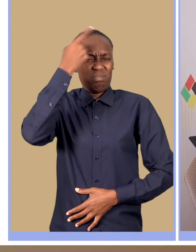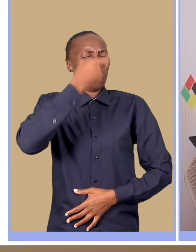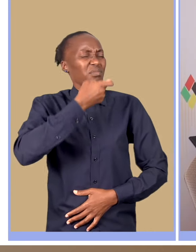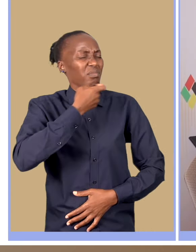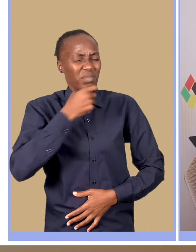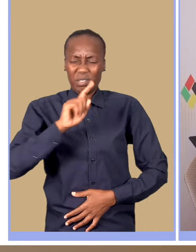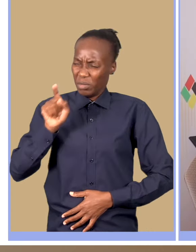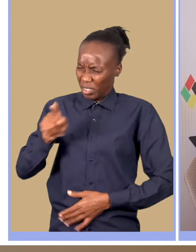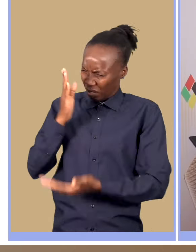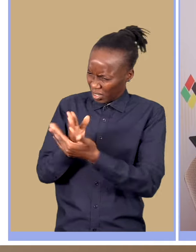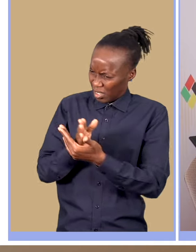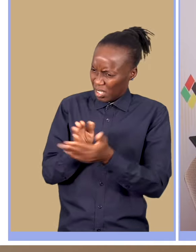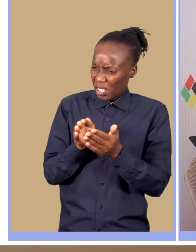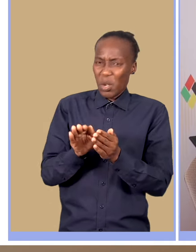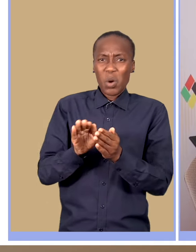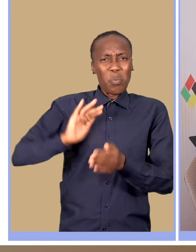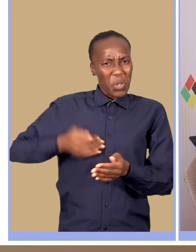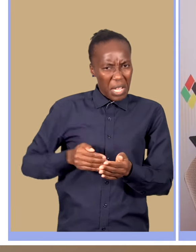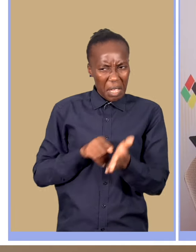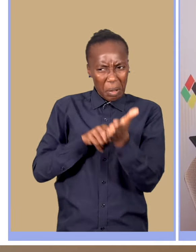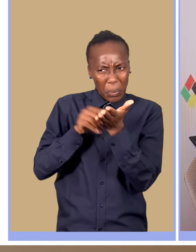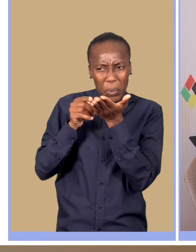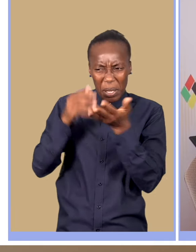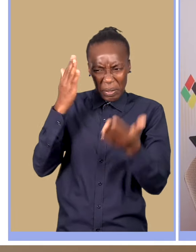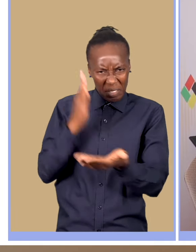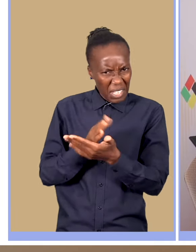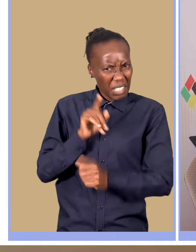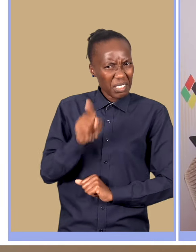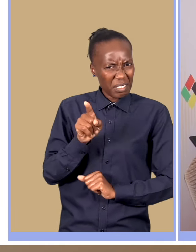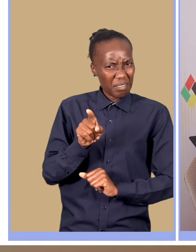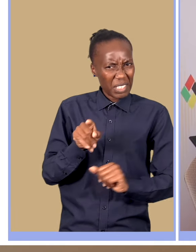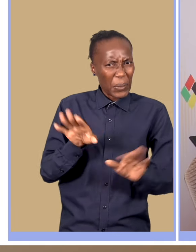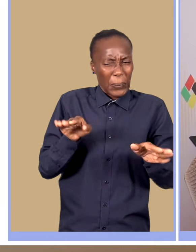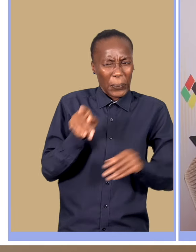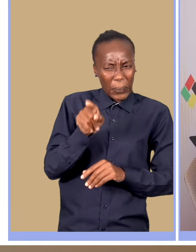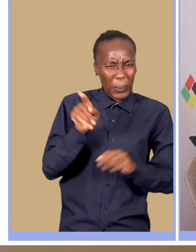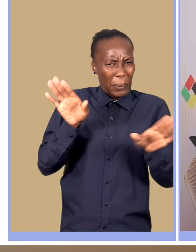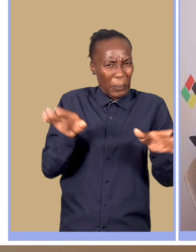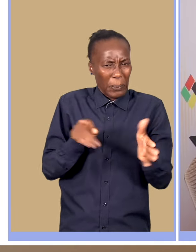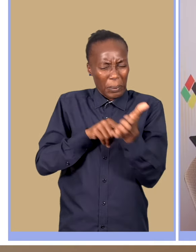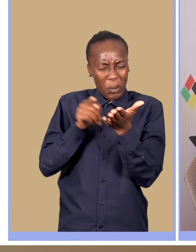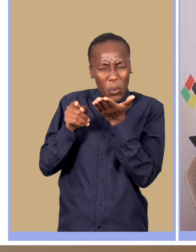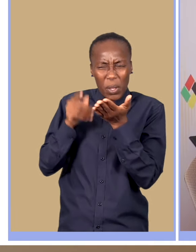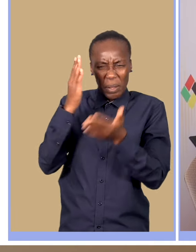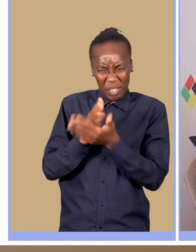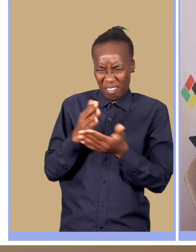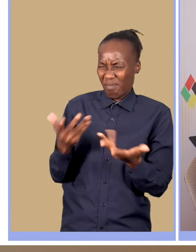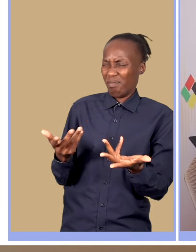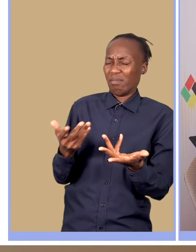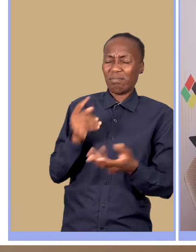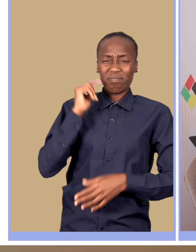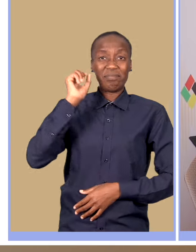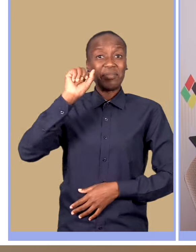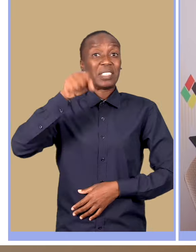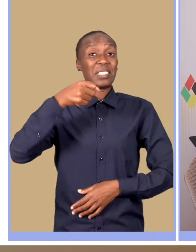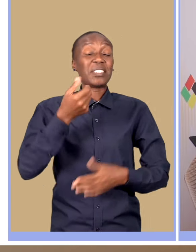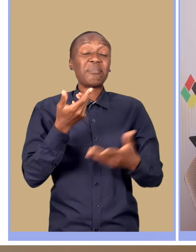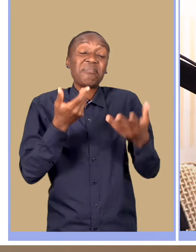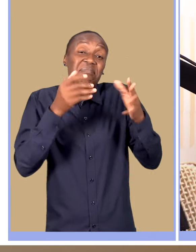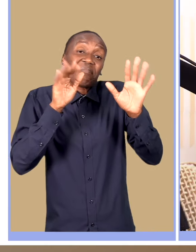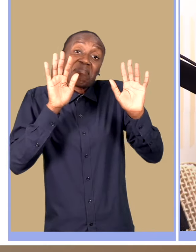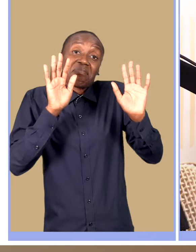de que ela era feiticeira mesmo? Não, aí já, ok. Mas nós temos que entender as pessoas, né? Era feiticeira. Sim. Ok,